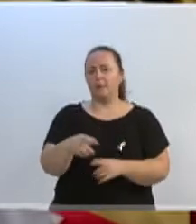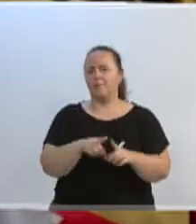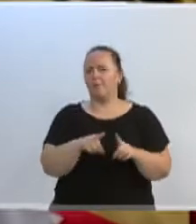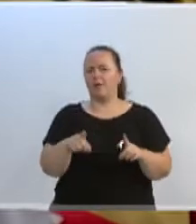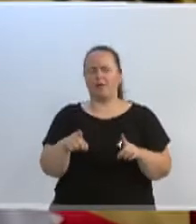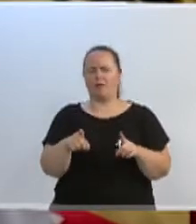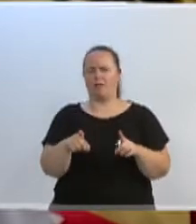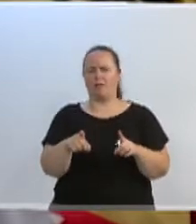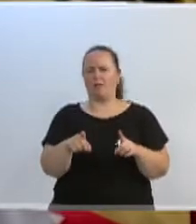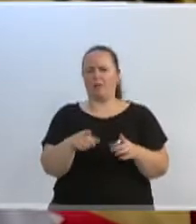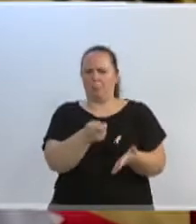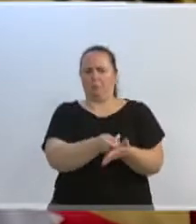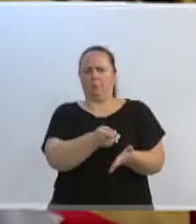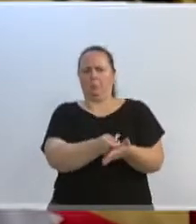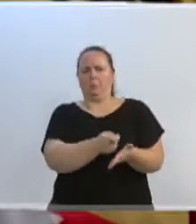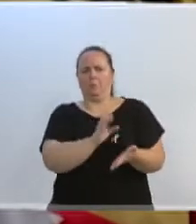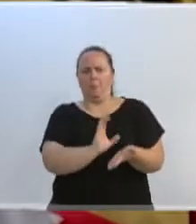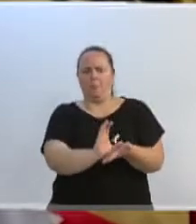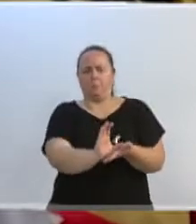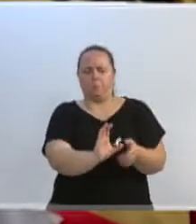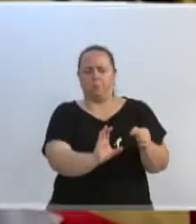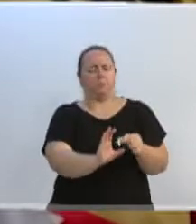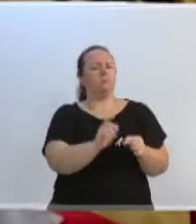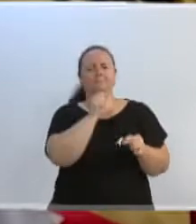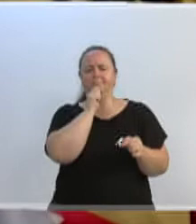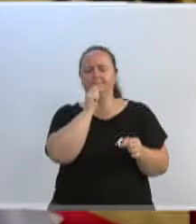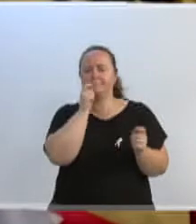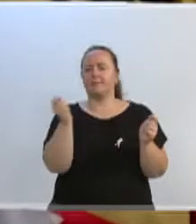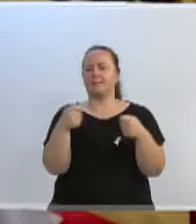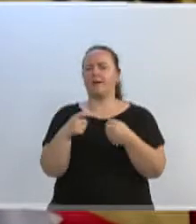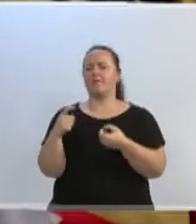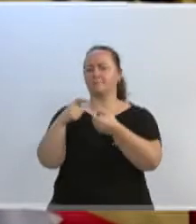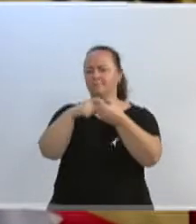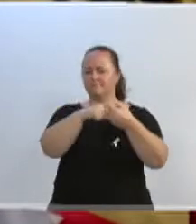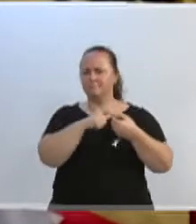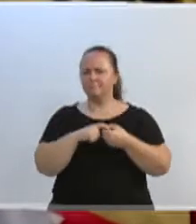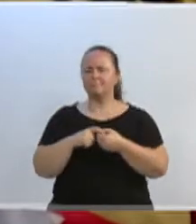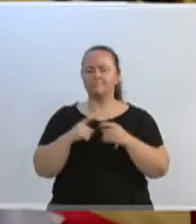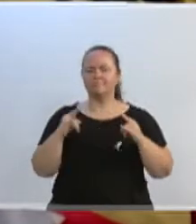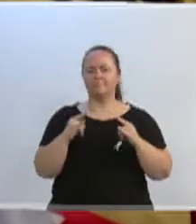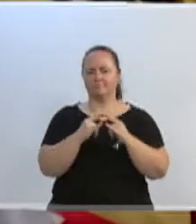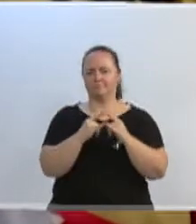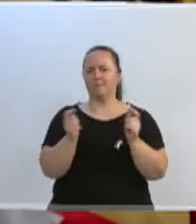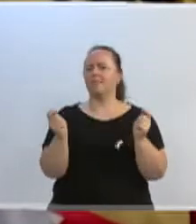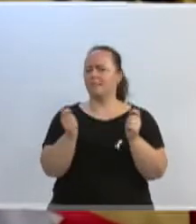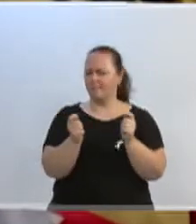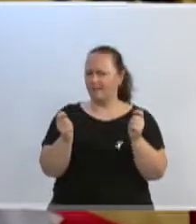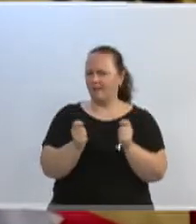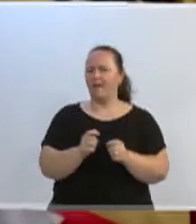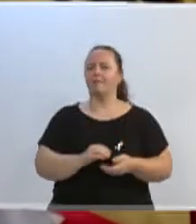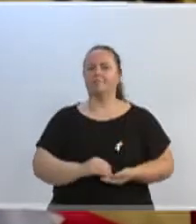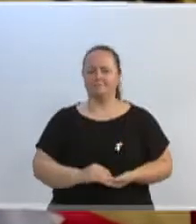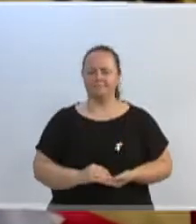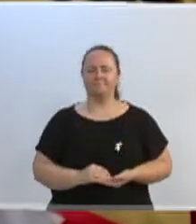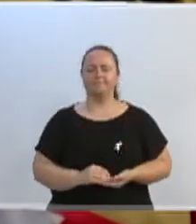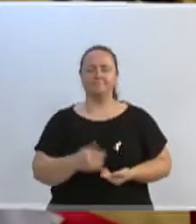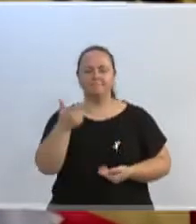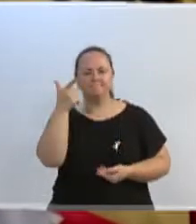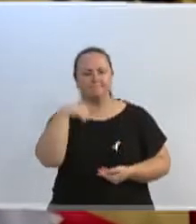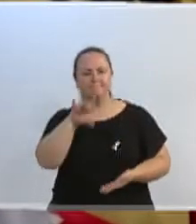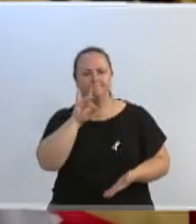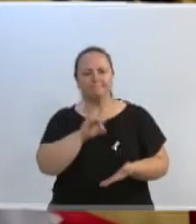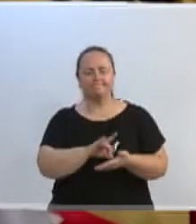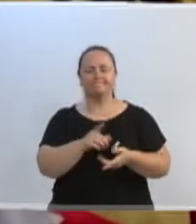demanda tanto de recurso, até porque nós podemos fazer parcerias com as diversas instituições que podem preparar para que nós realmente